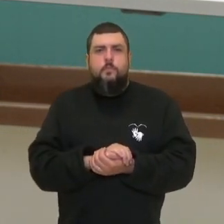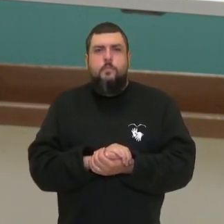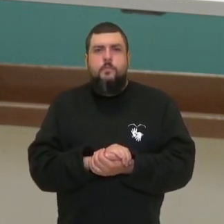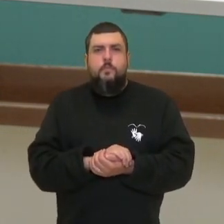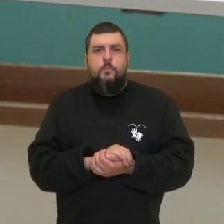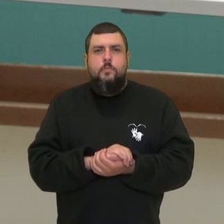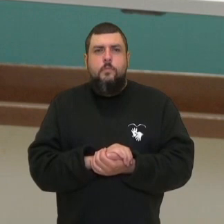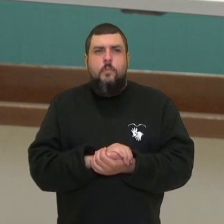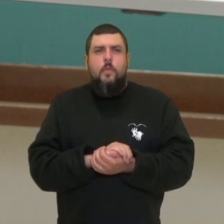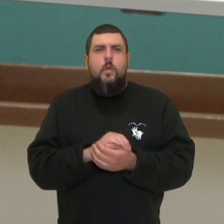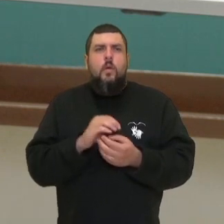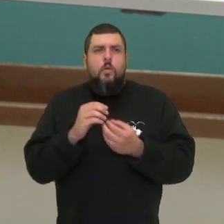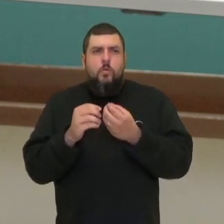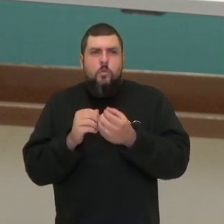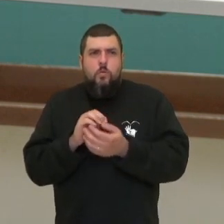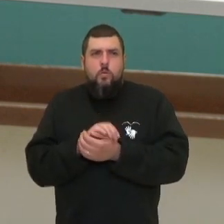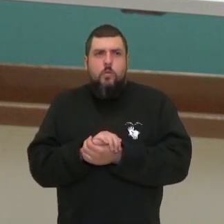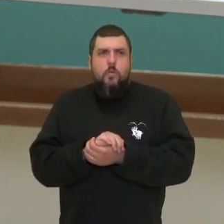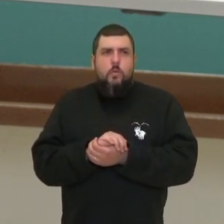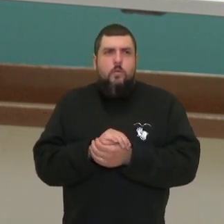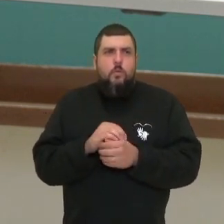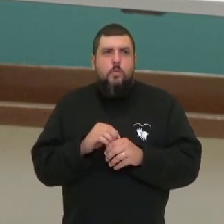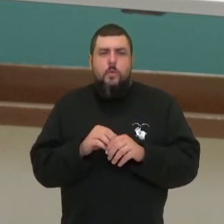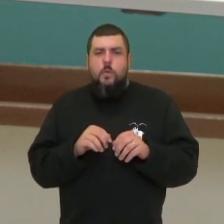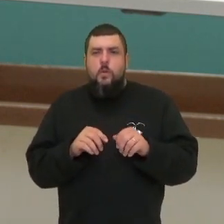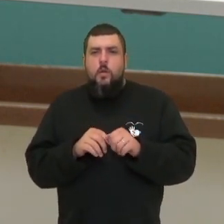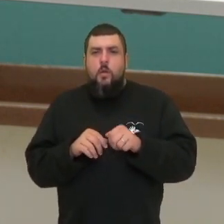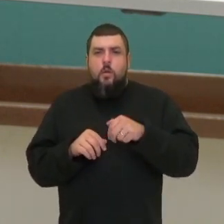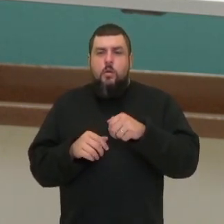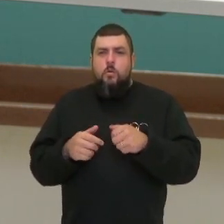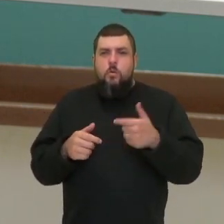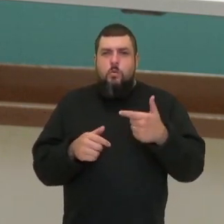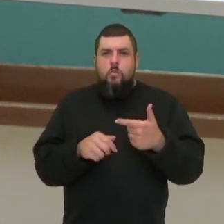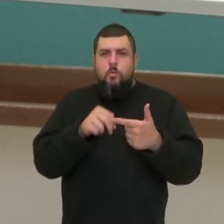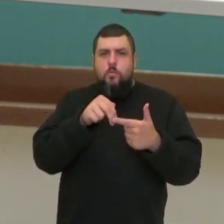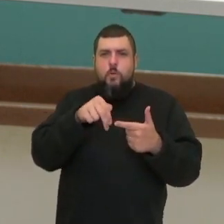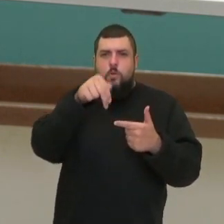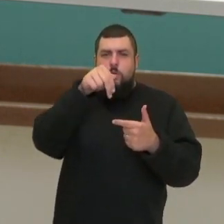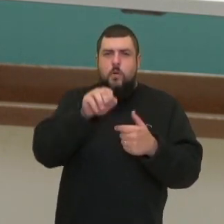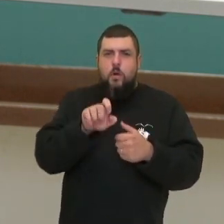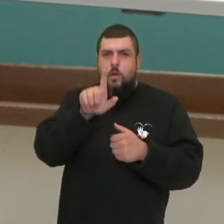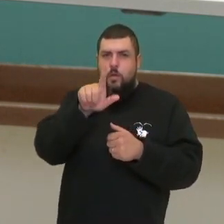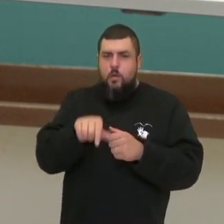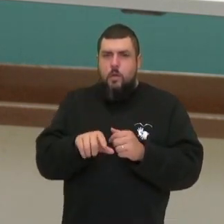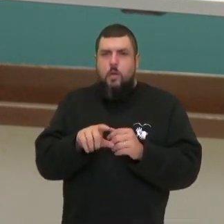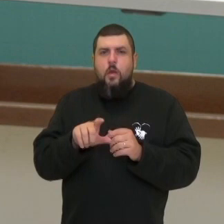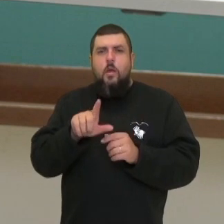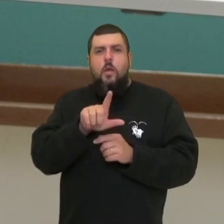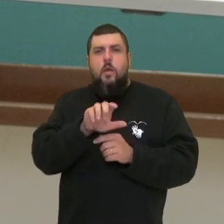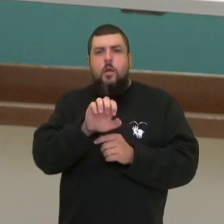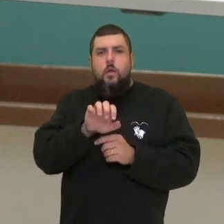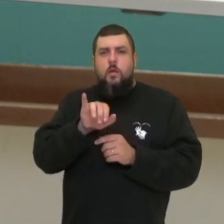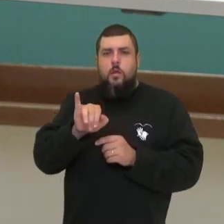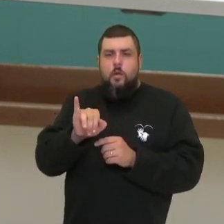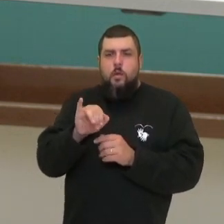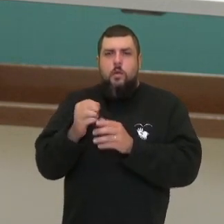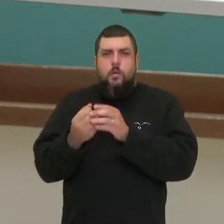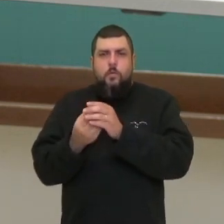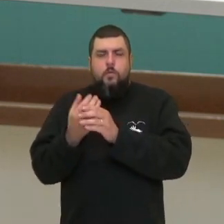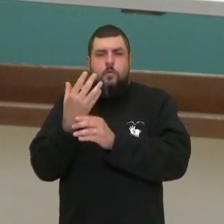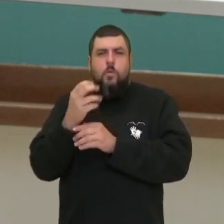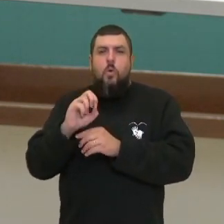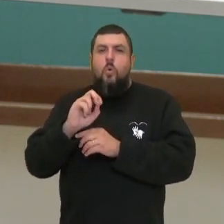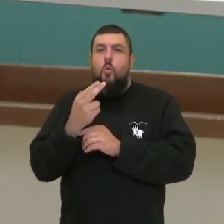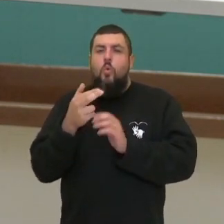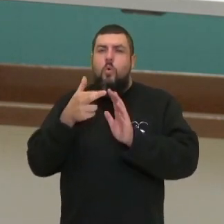A na n igual a 2 elevado na n é chamado lei de formação, ou então termo